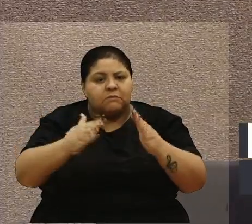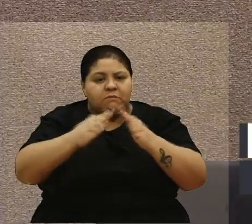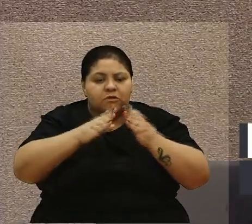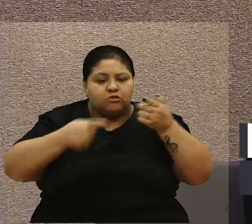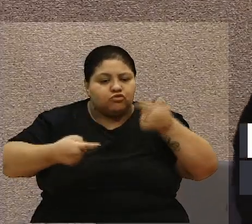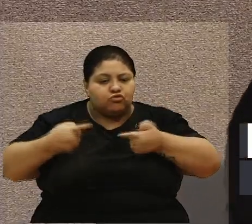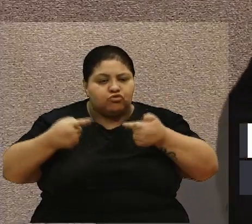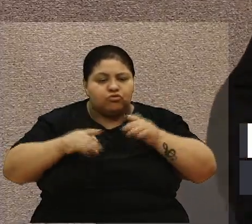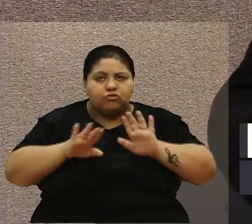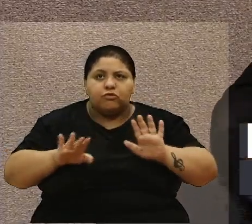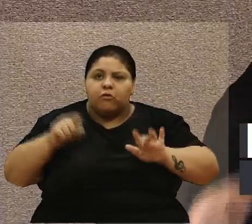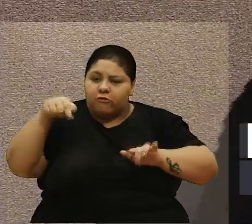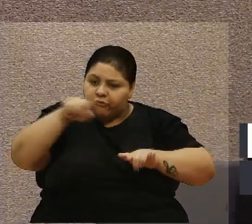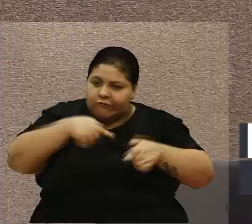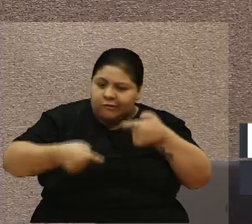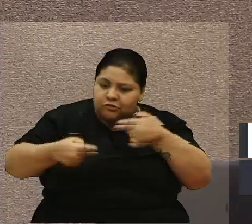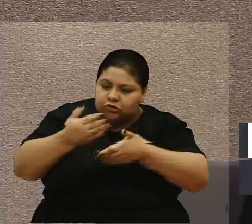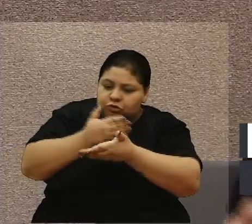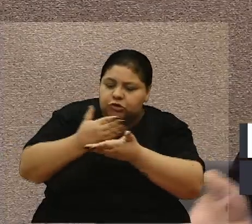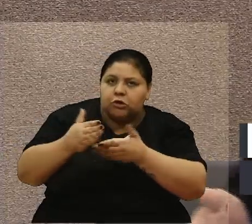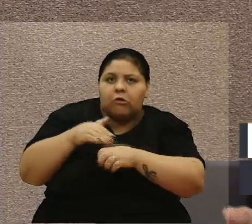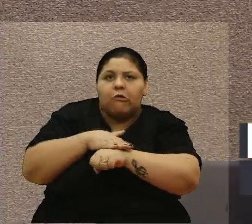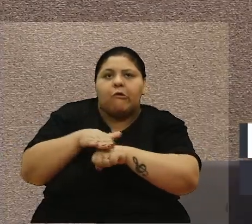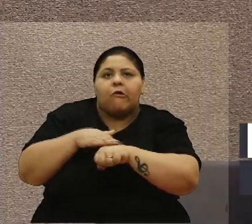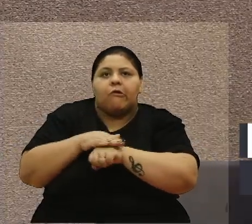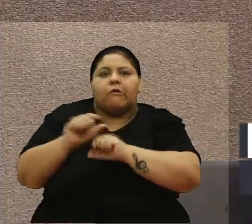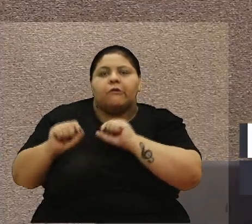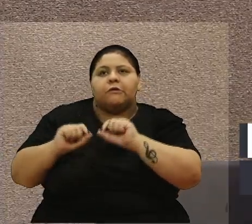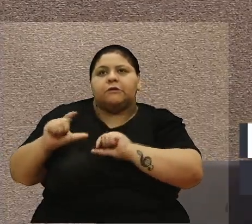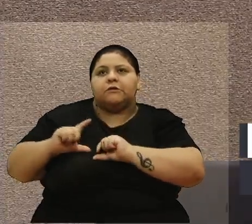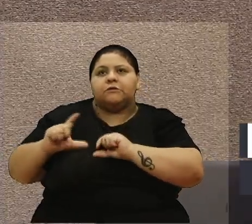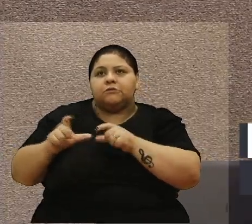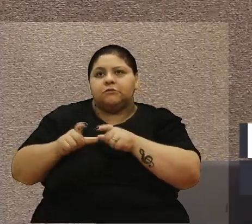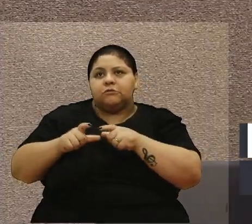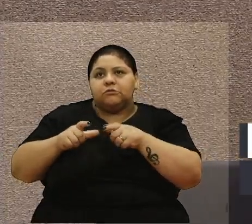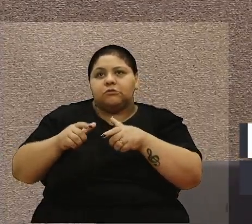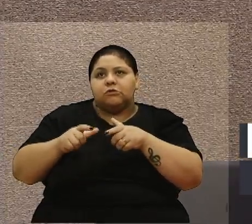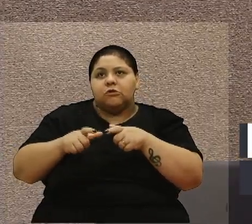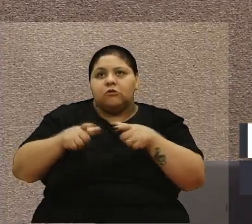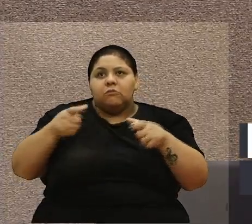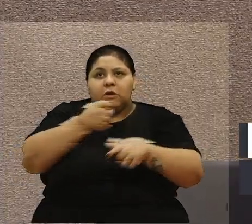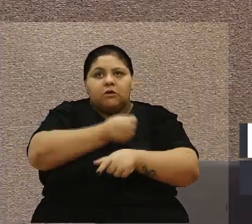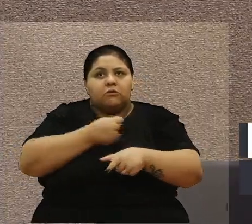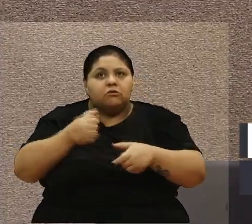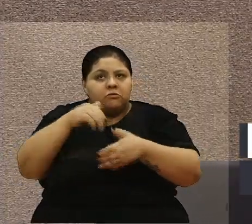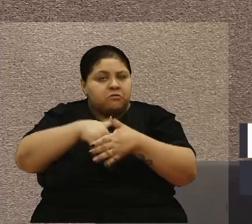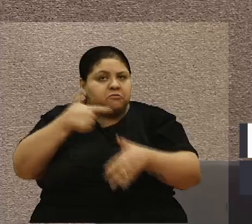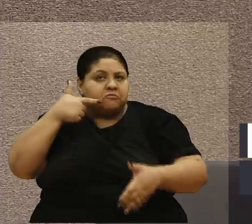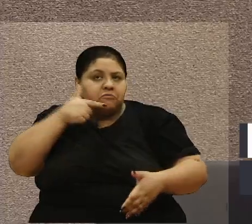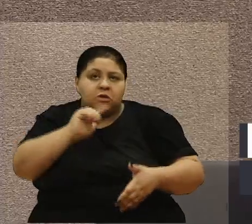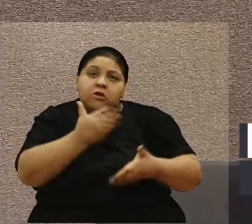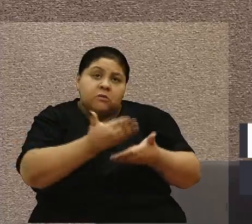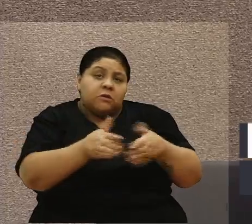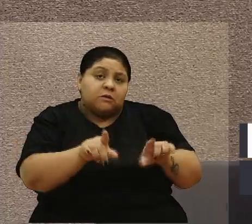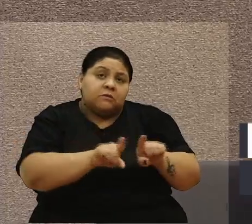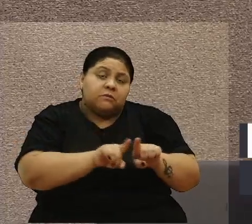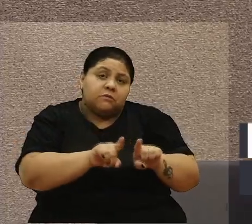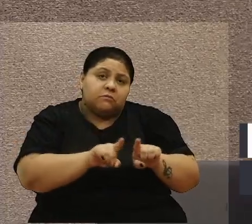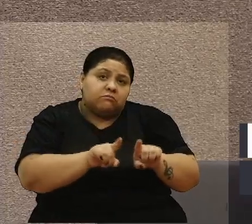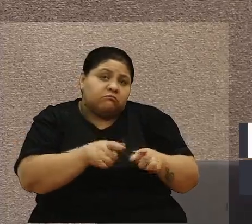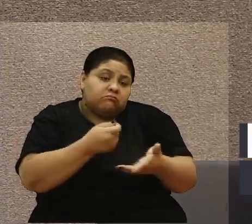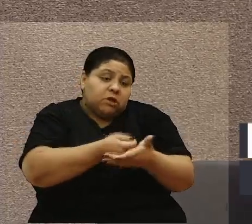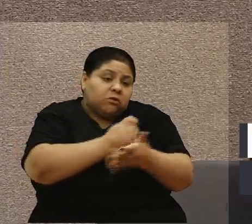discutir. Vamos discutir, vamos conversar. Aqueles que tiverem o maior número de votos, vencerá a moção. E se perder também, ele